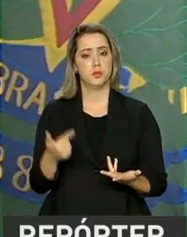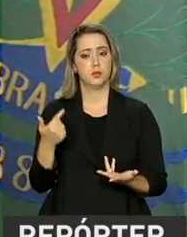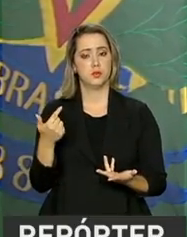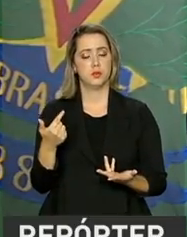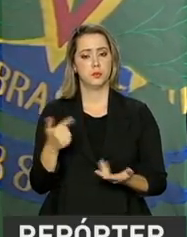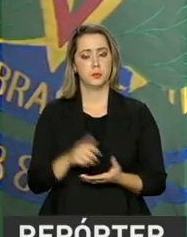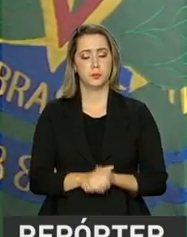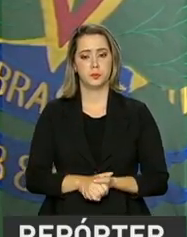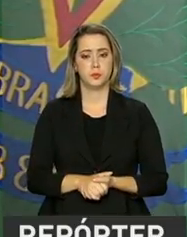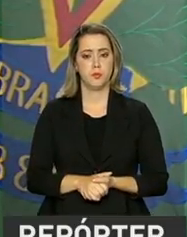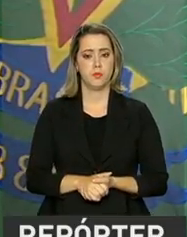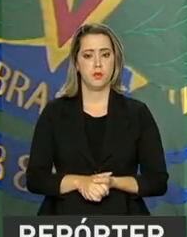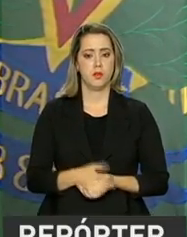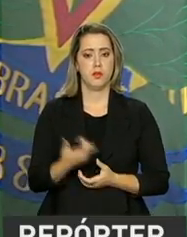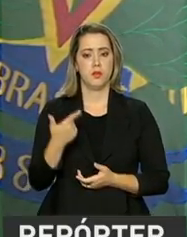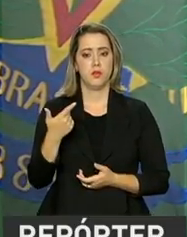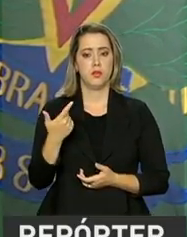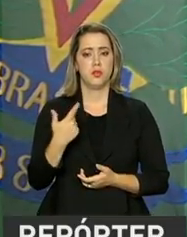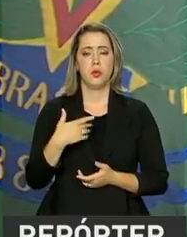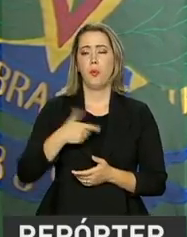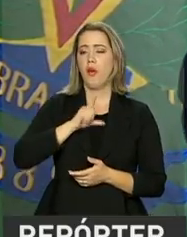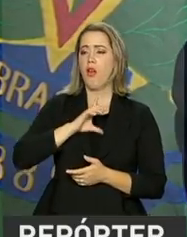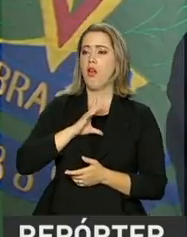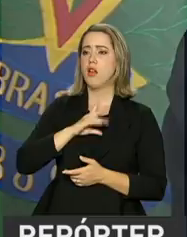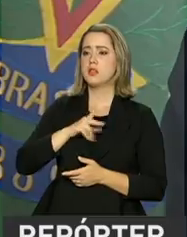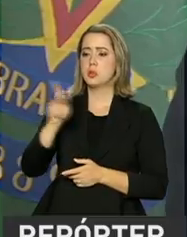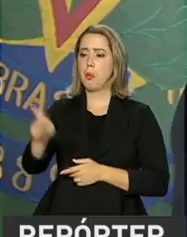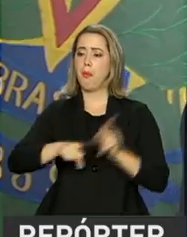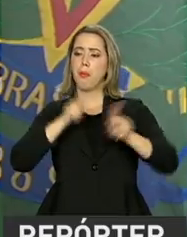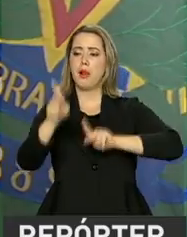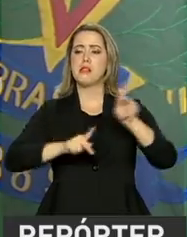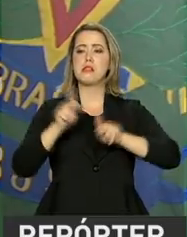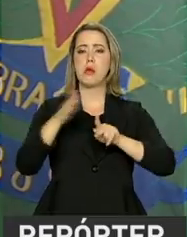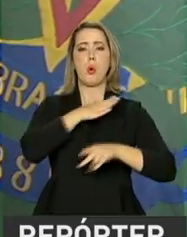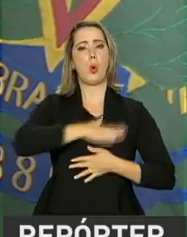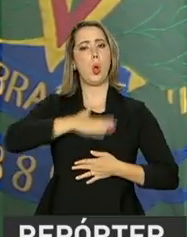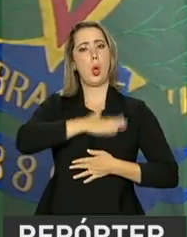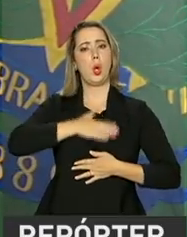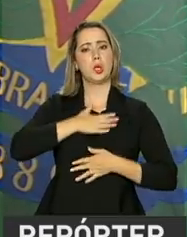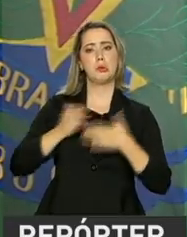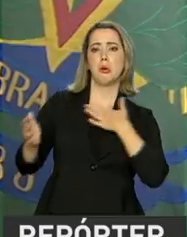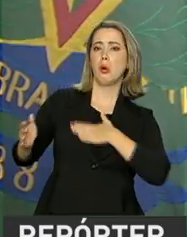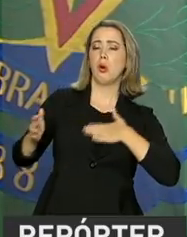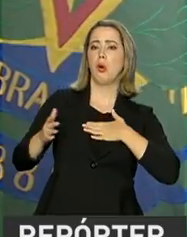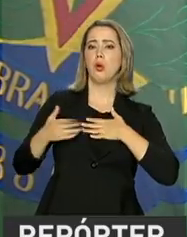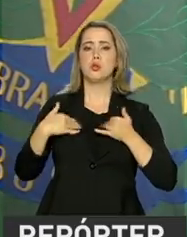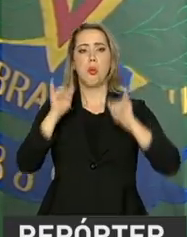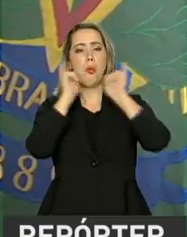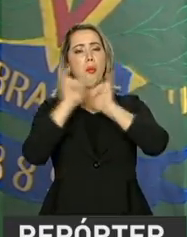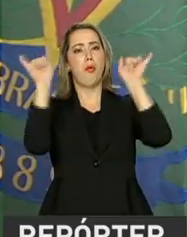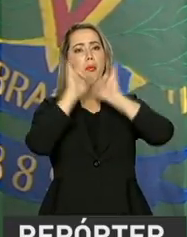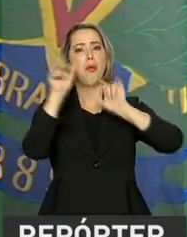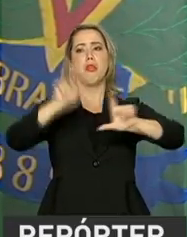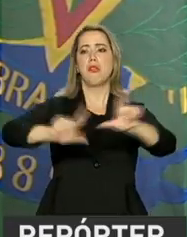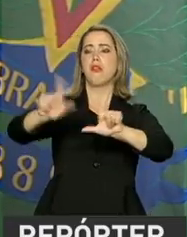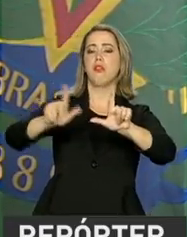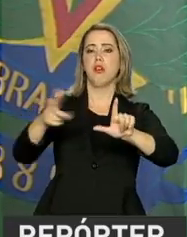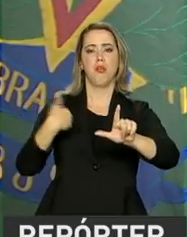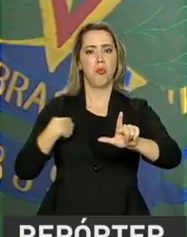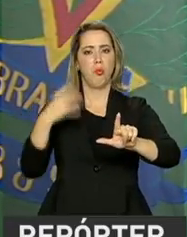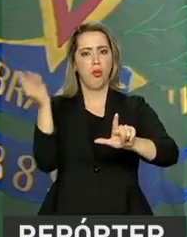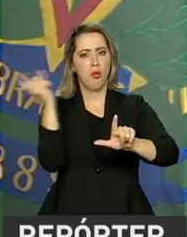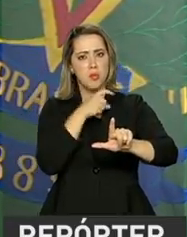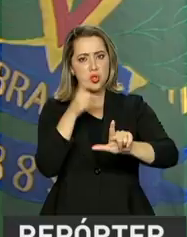operar para um canto do povo riso sem investir no marketing do governador